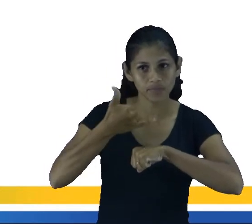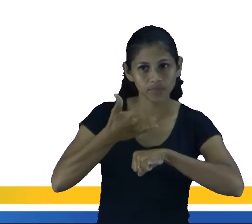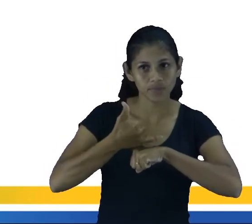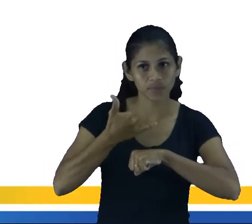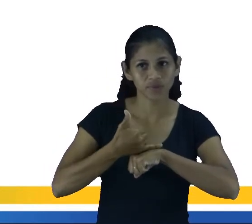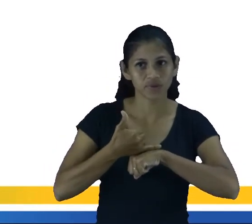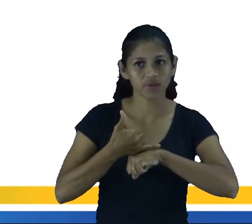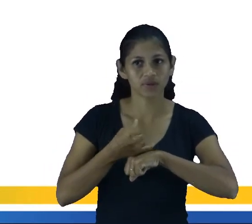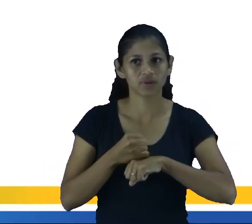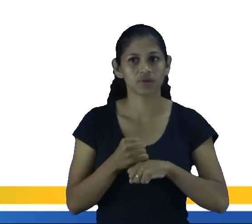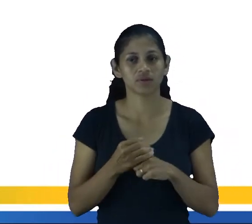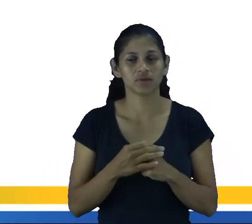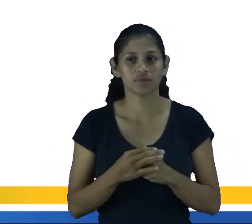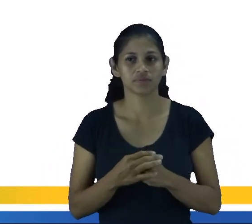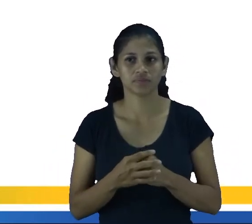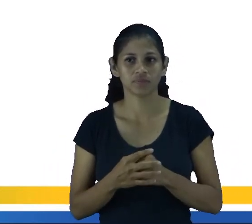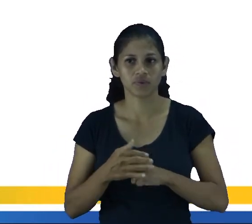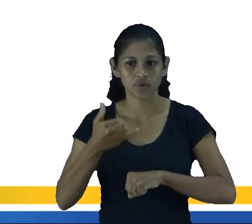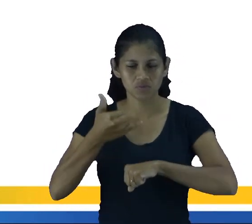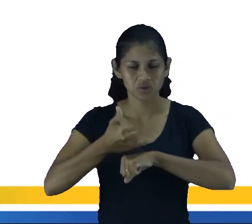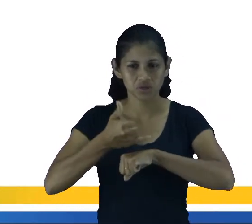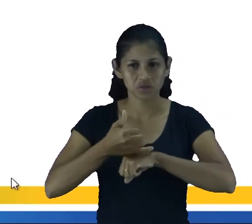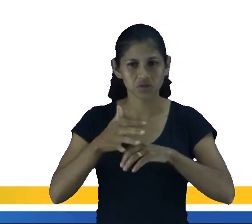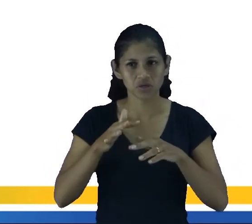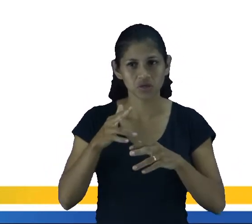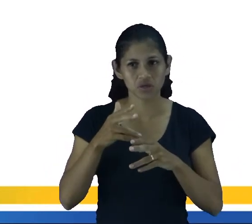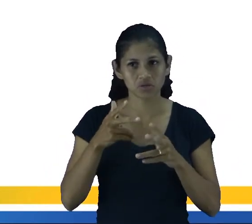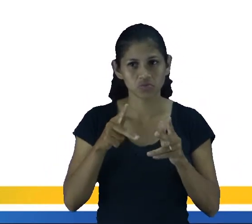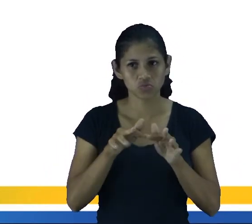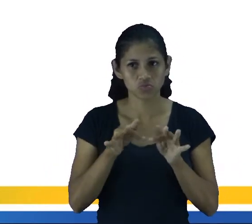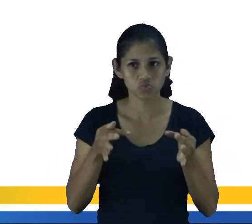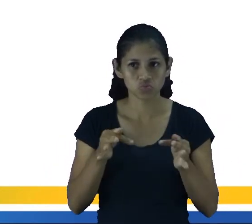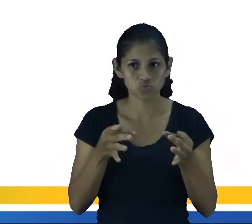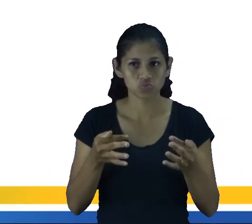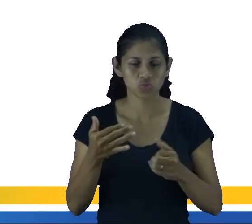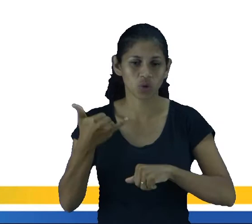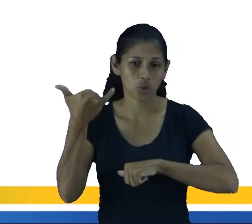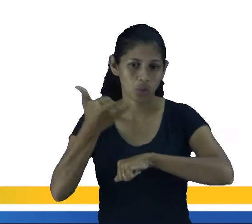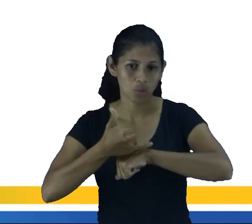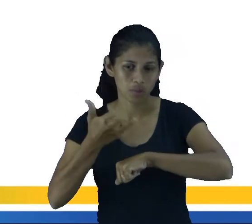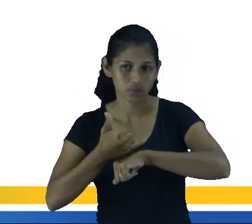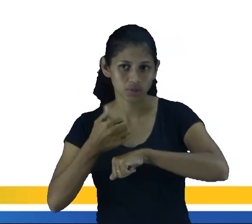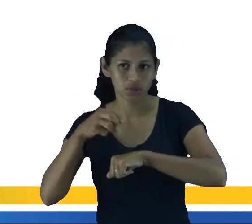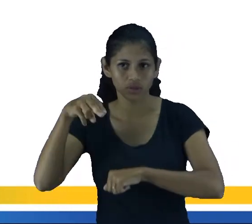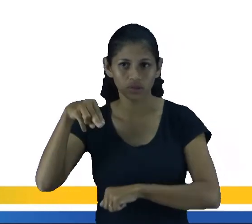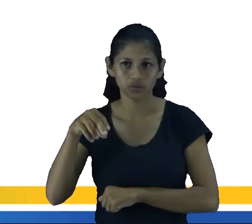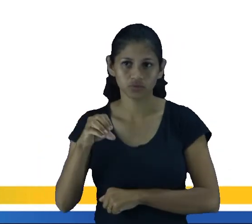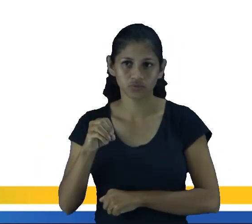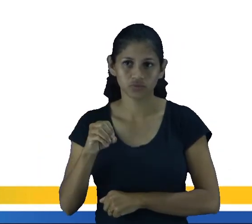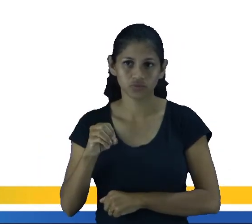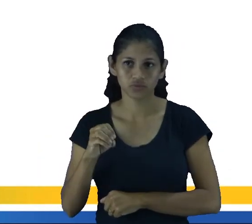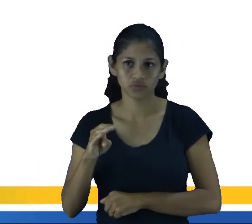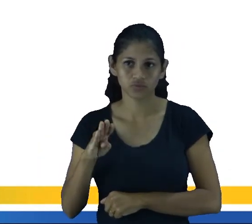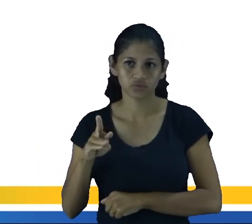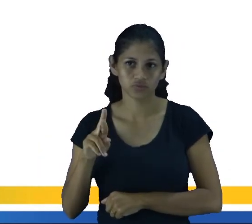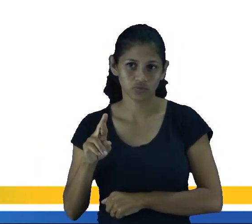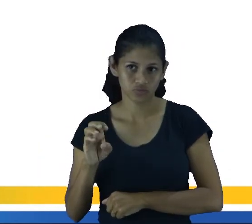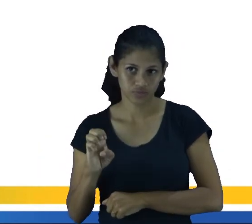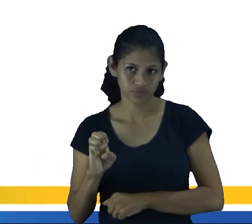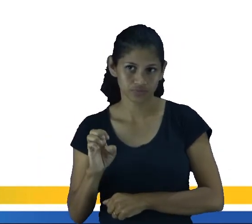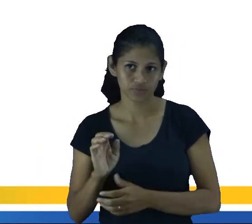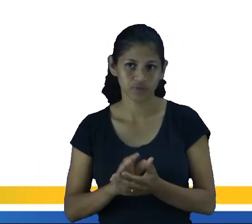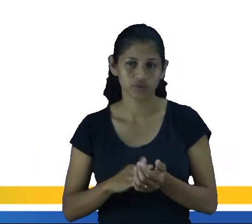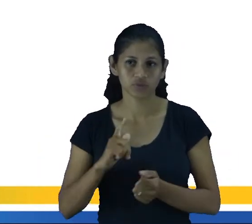mais reativos. A gente tem aqui os metais comuns e os metais nobres. Então aqui nessa nossa reação, a gente vai ter o quê?